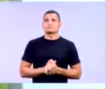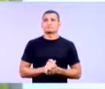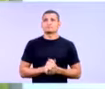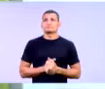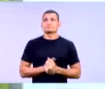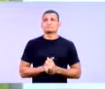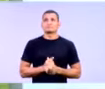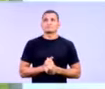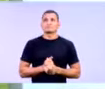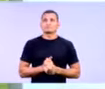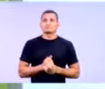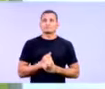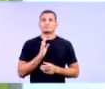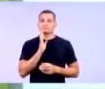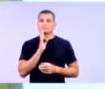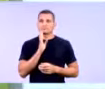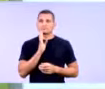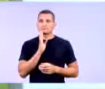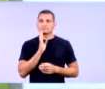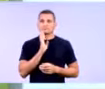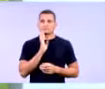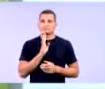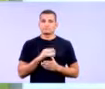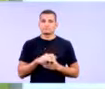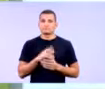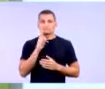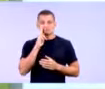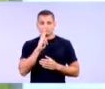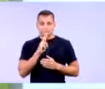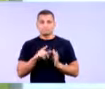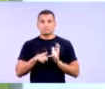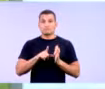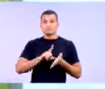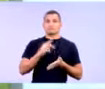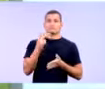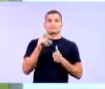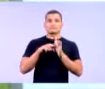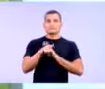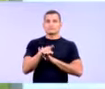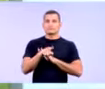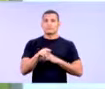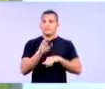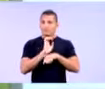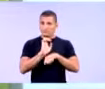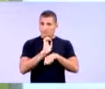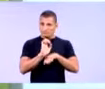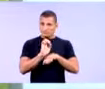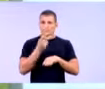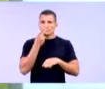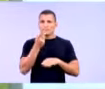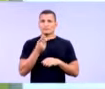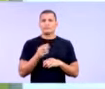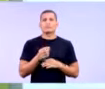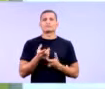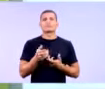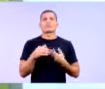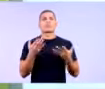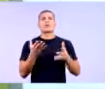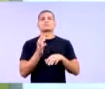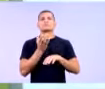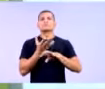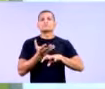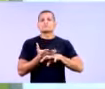Muito bem, eu vi que a gente até já se antecipou quanto à sua pergunta. Estágio, ele falou assim, quais são as disciplinas do estágio?